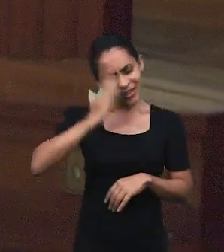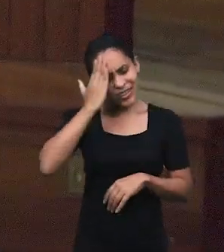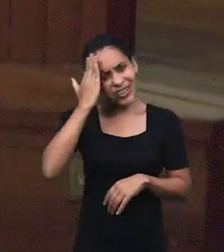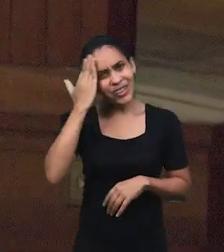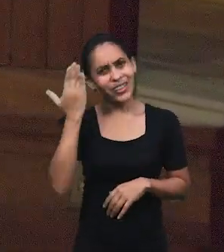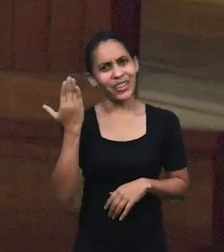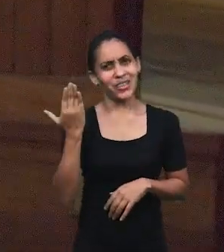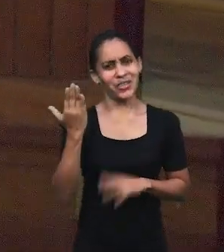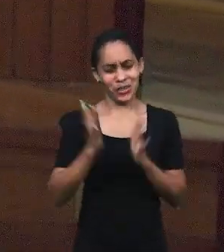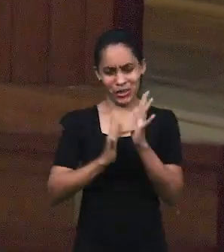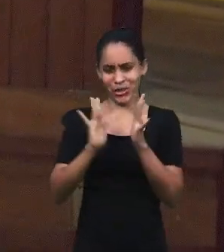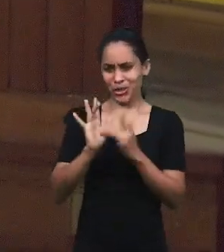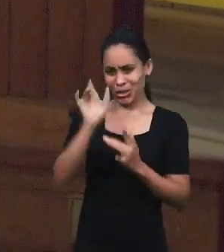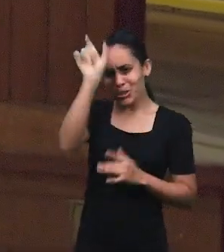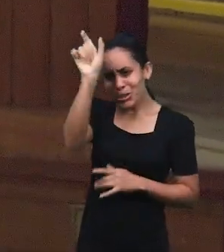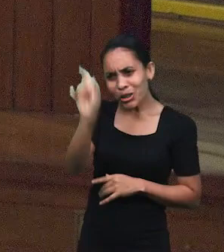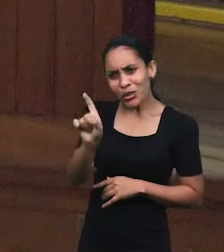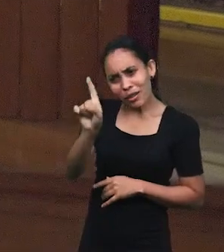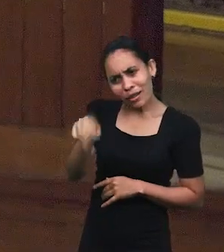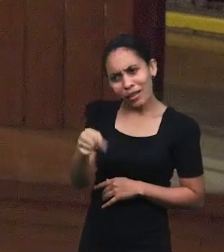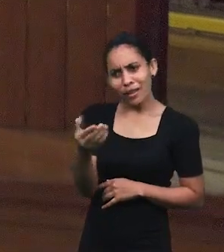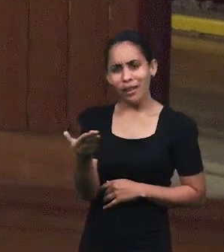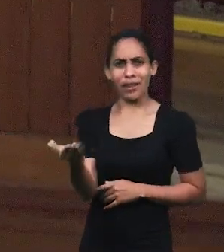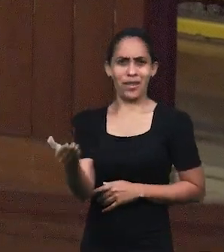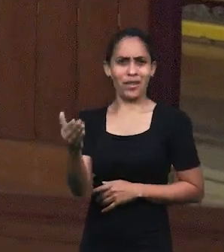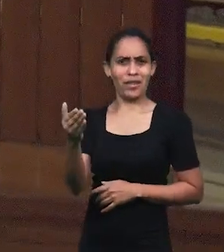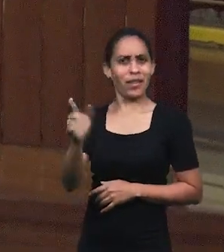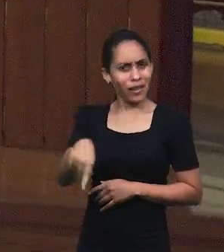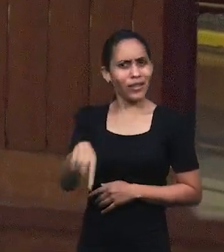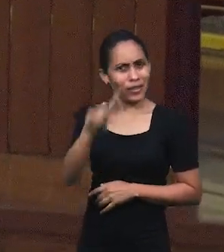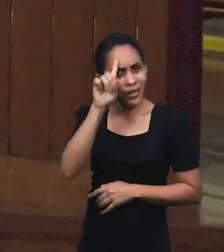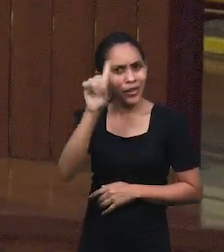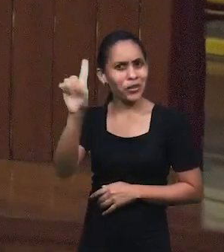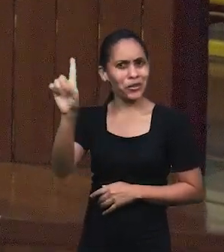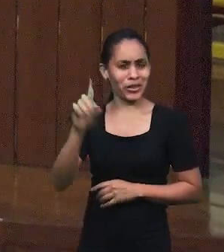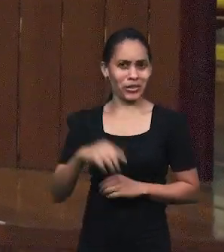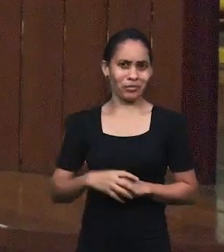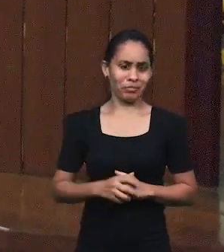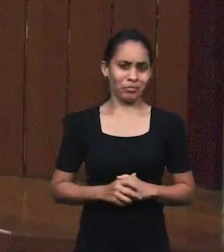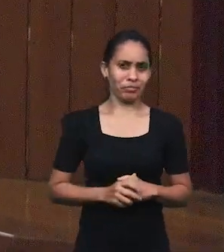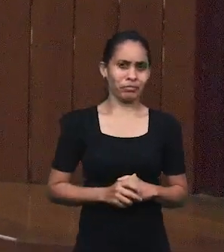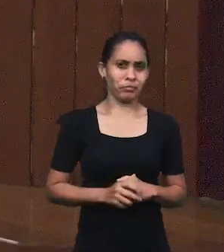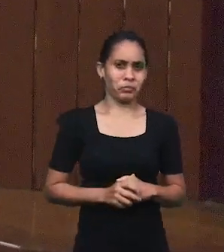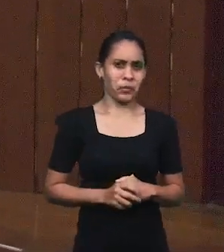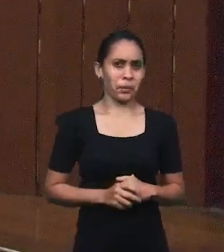Ele entendeu quem era Jesus. Ele entendeu que Jesus é Deus.